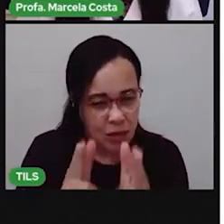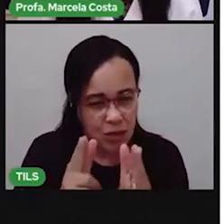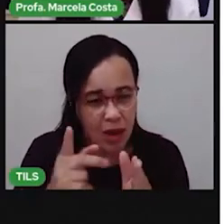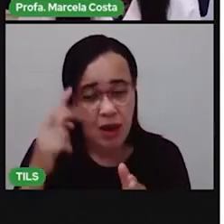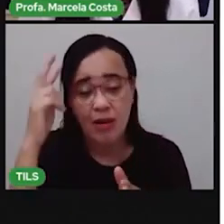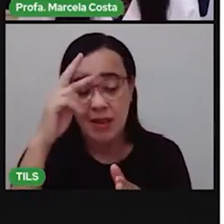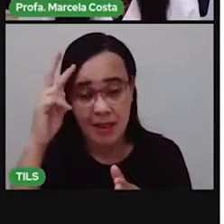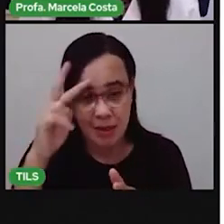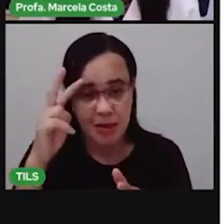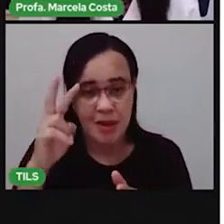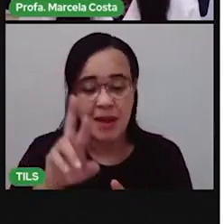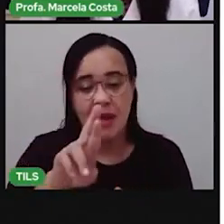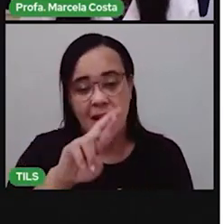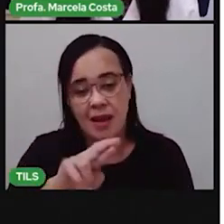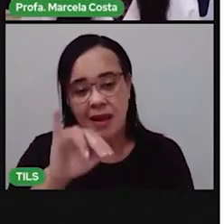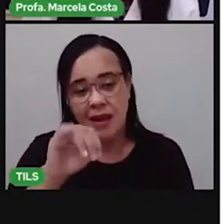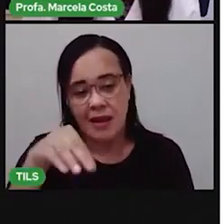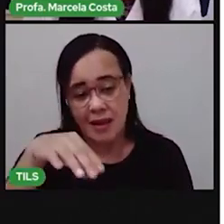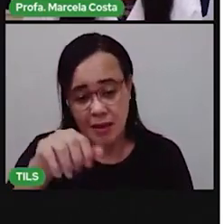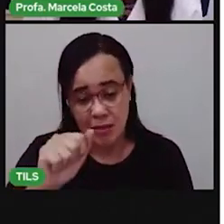palavra que você escreveu, tá bom?